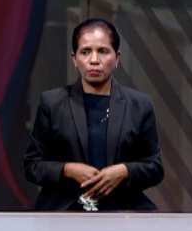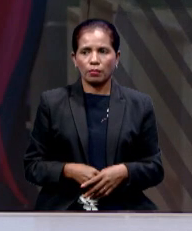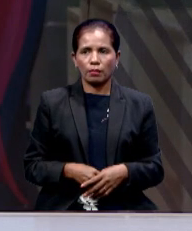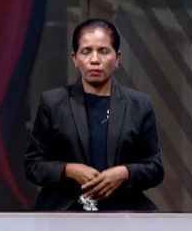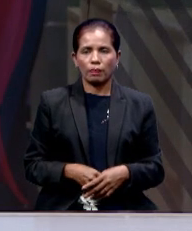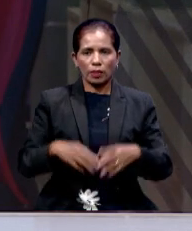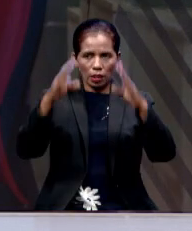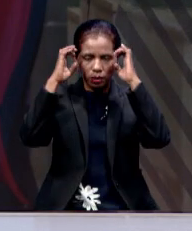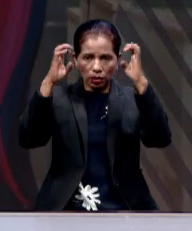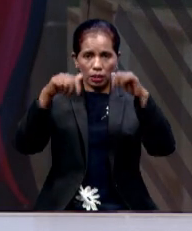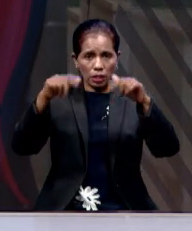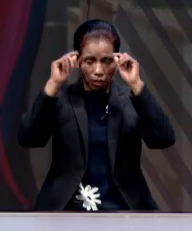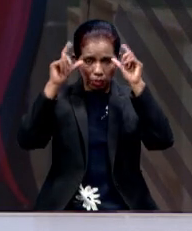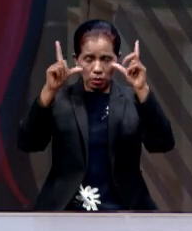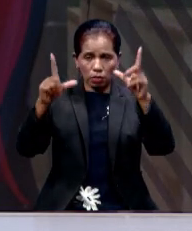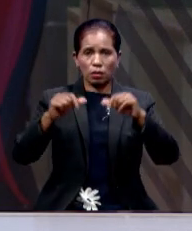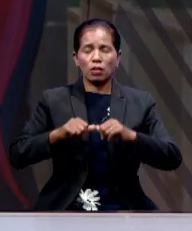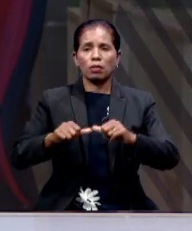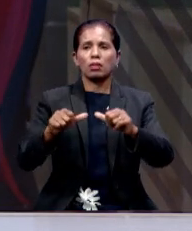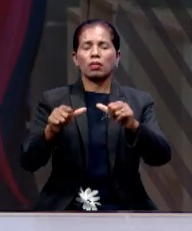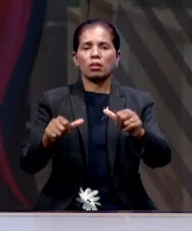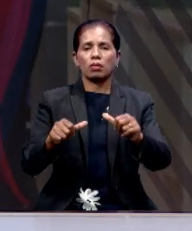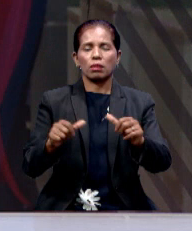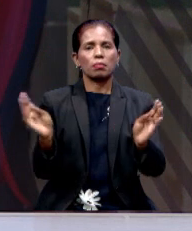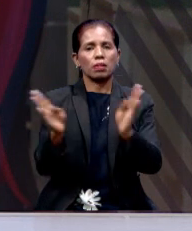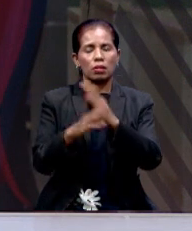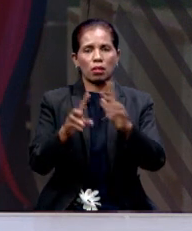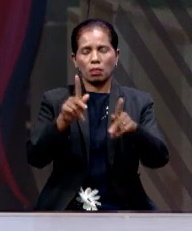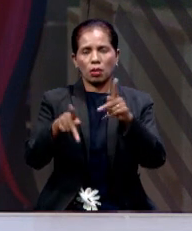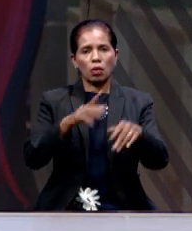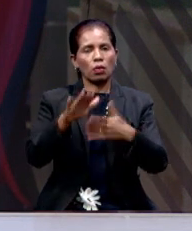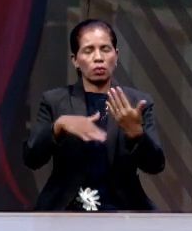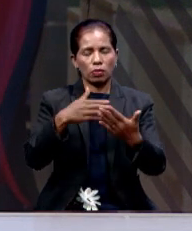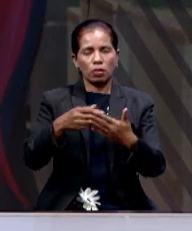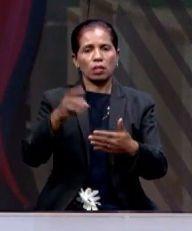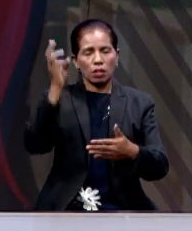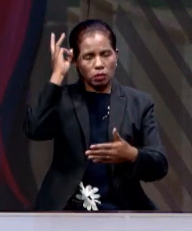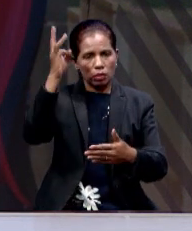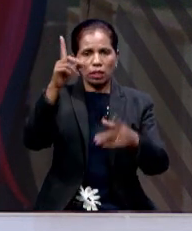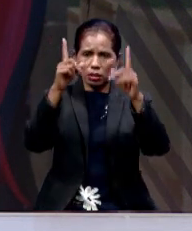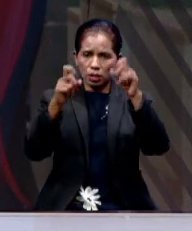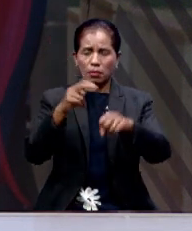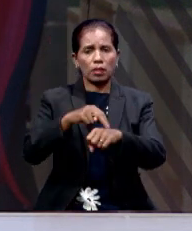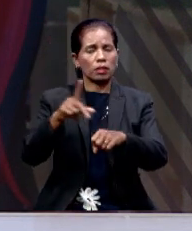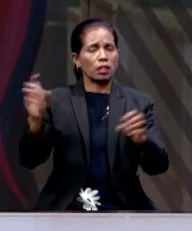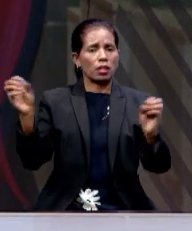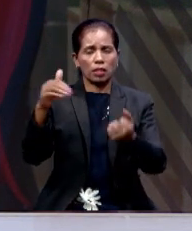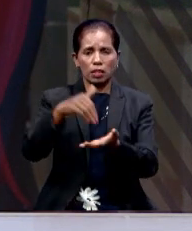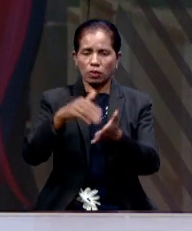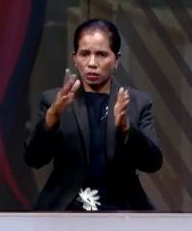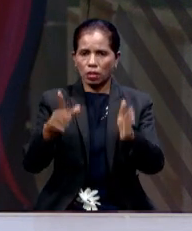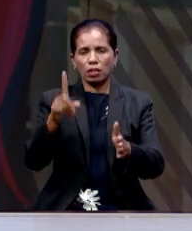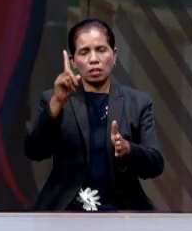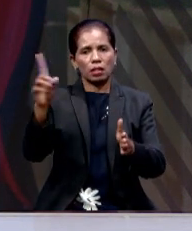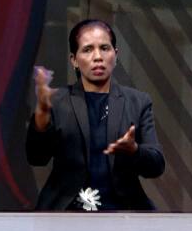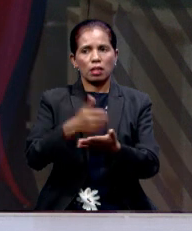qualidade de educação em Timor-Leste continua sai uma rotunia preocupação. E a exame nacional, lá ia estudante Ida